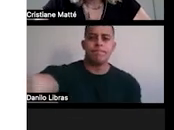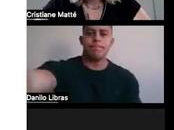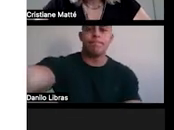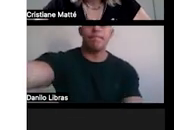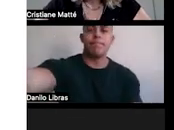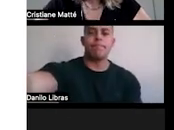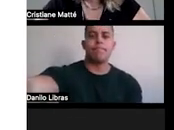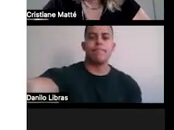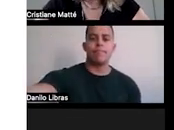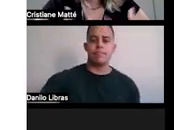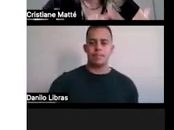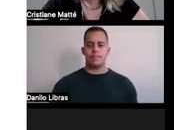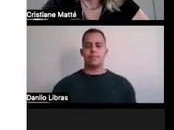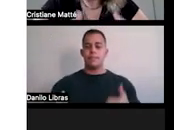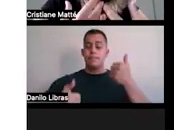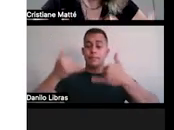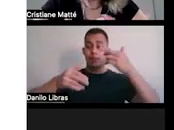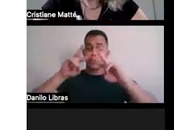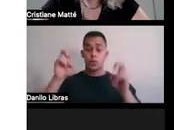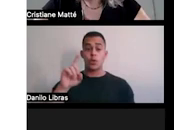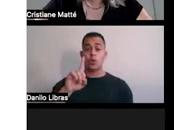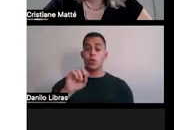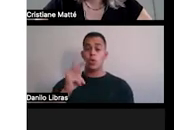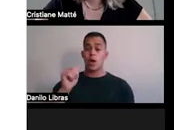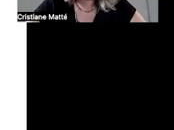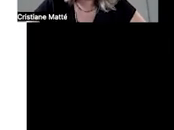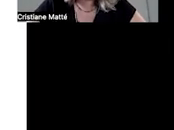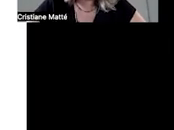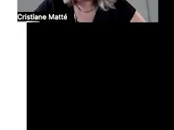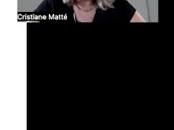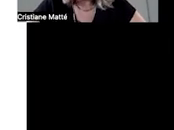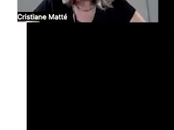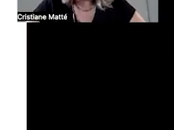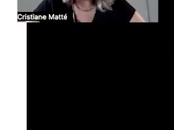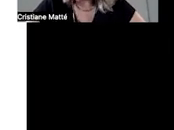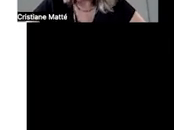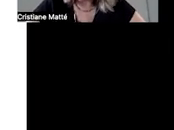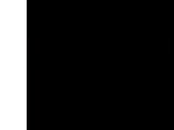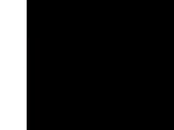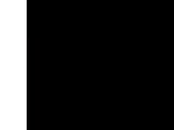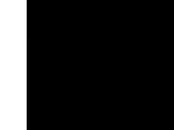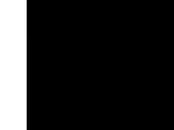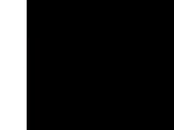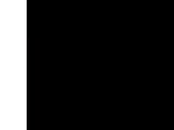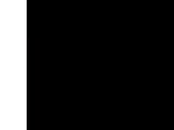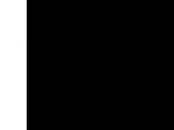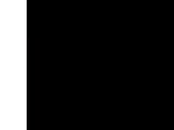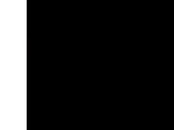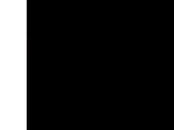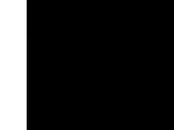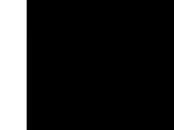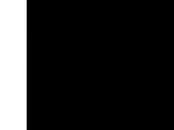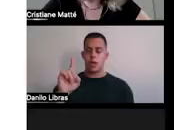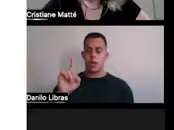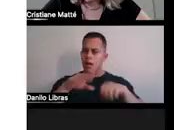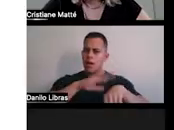né? Essas hipóteses, então, né, inicialmente criadas como hipóteses, elas foram originadas de um trabalho desenvolvido pelo Dr.